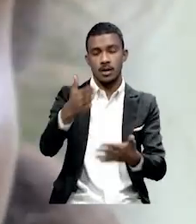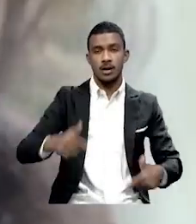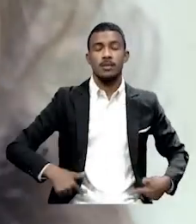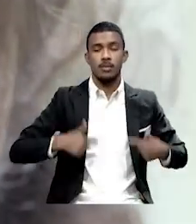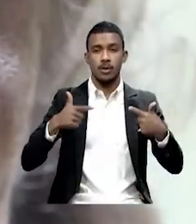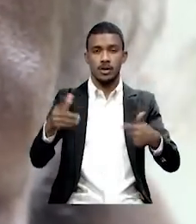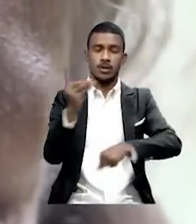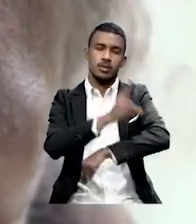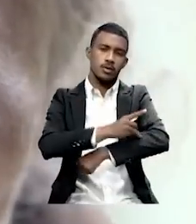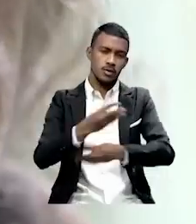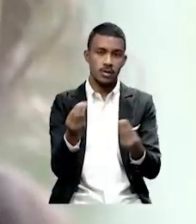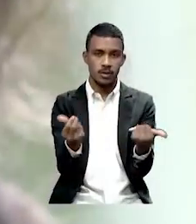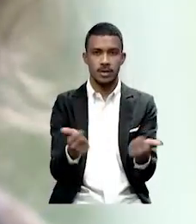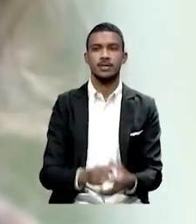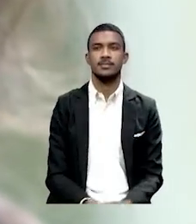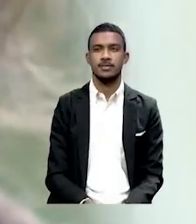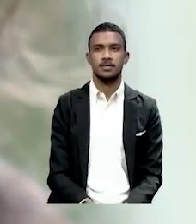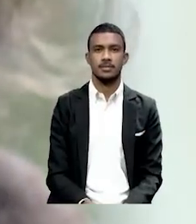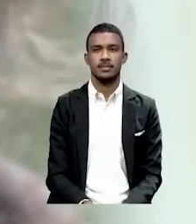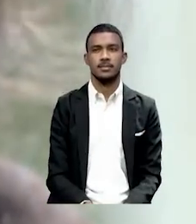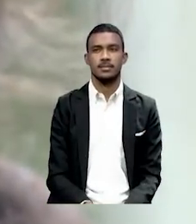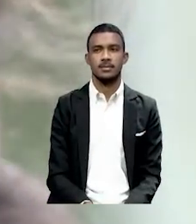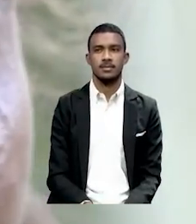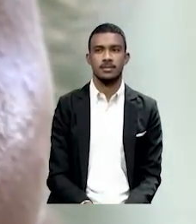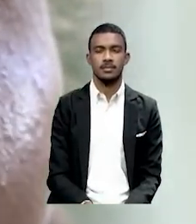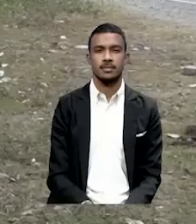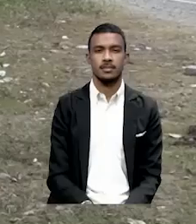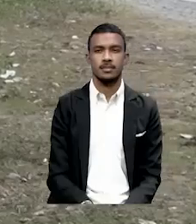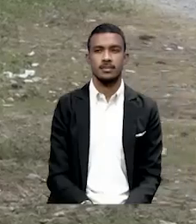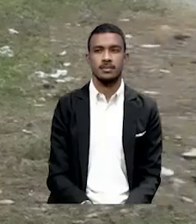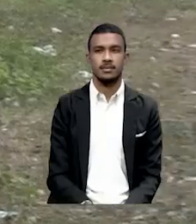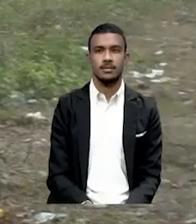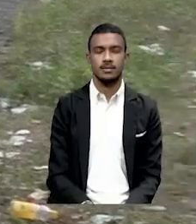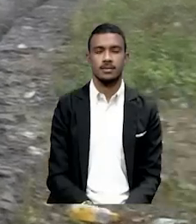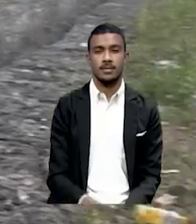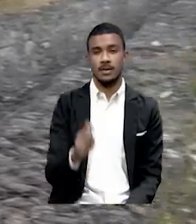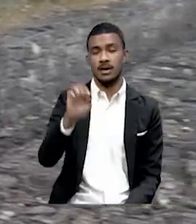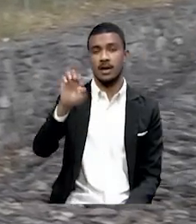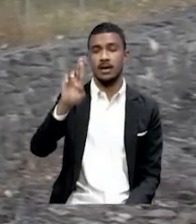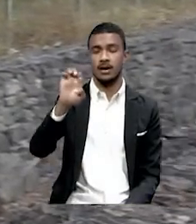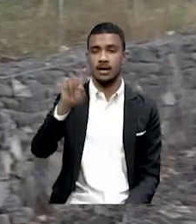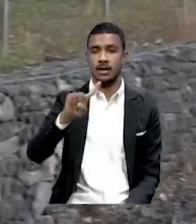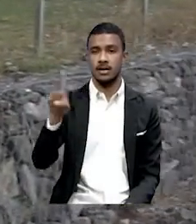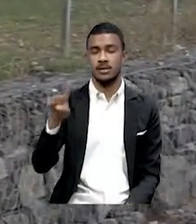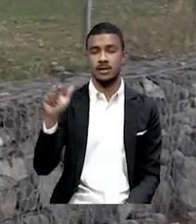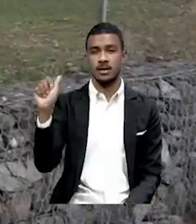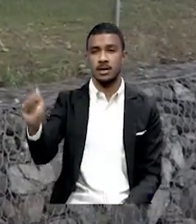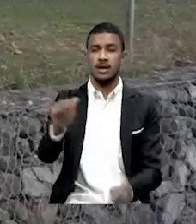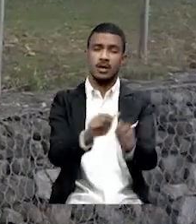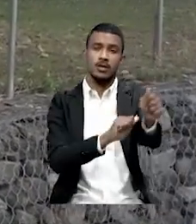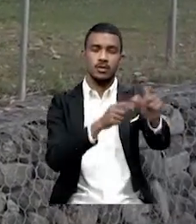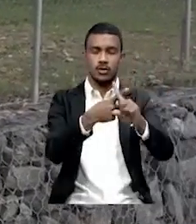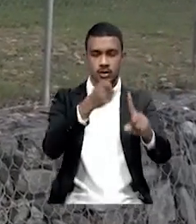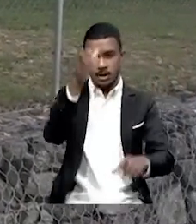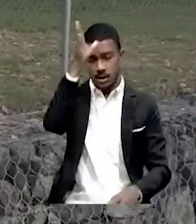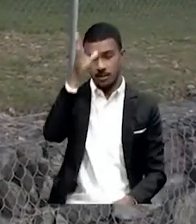balontan. Teresa tem que marca distância do cocine e não amam,